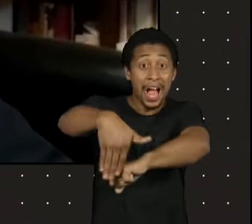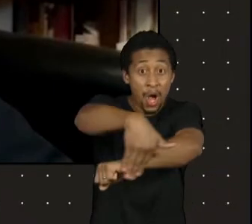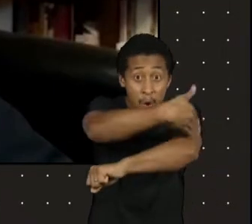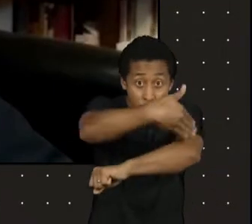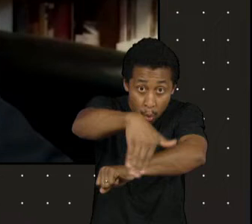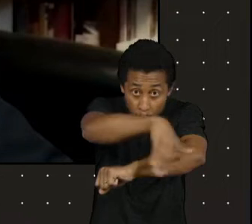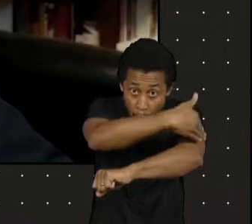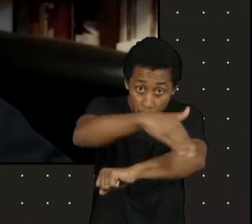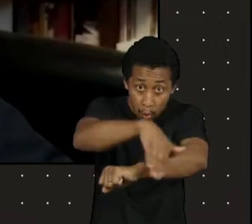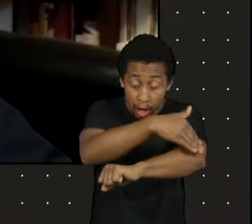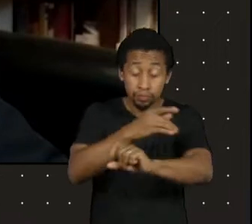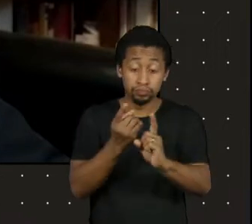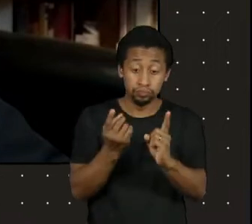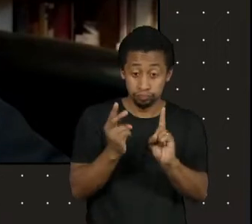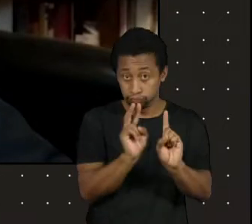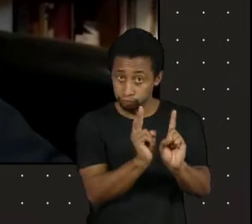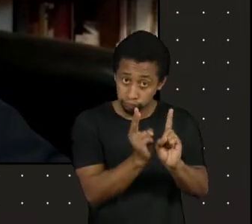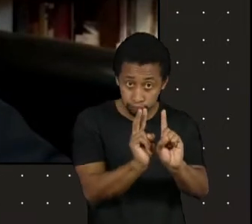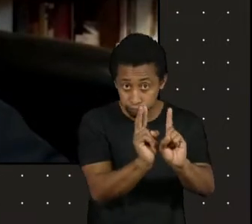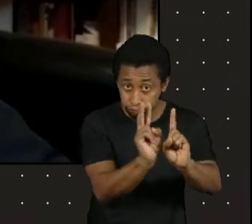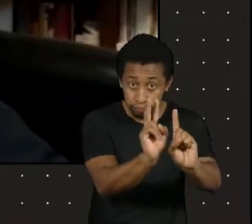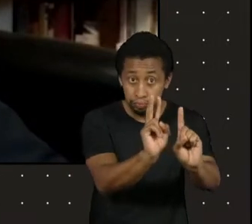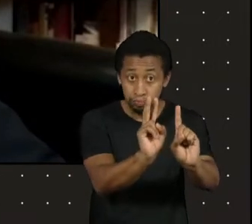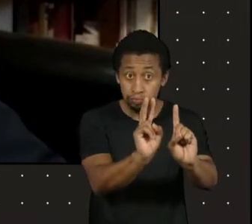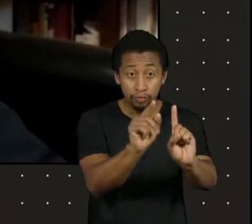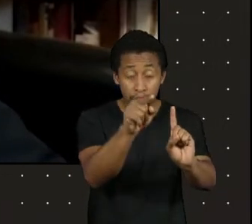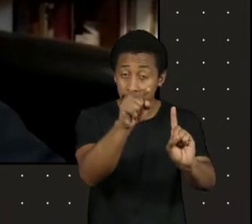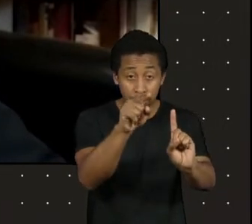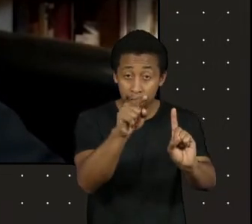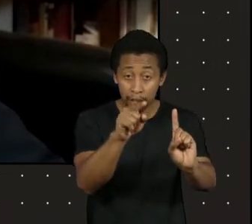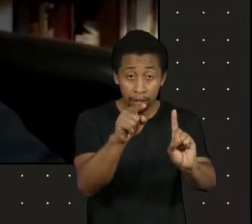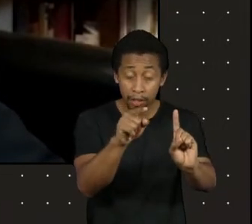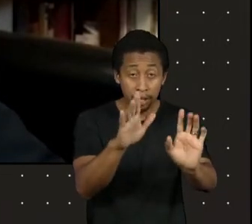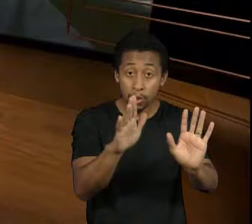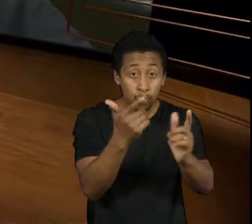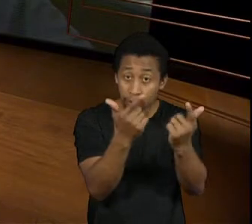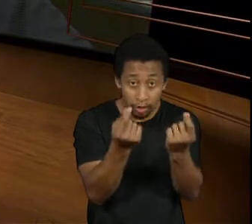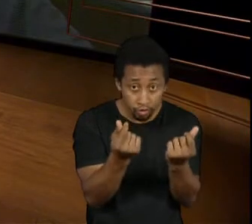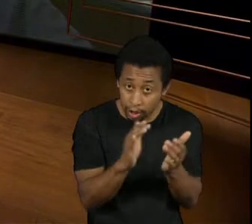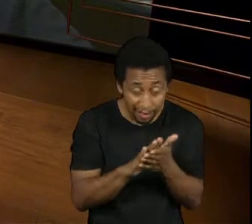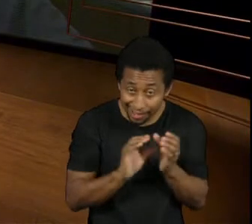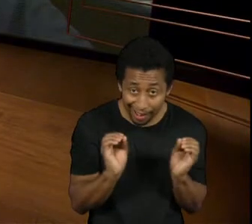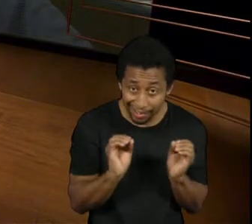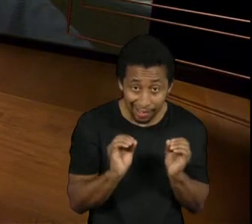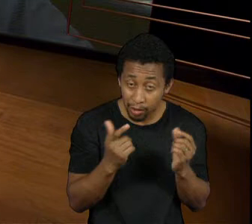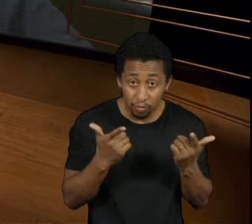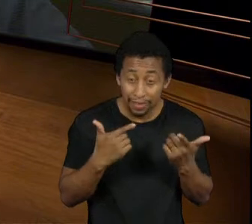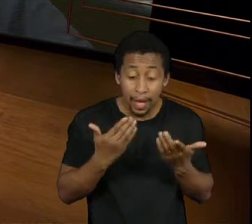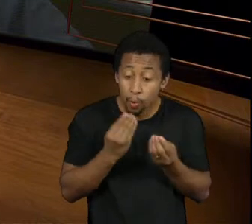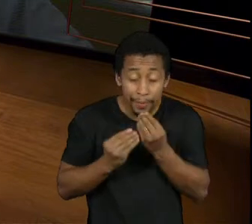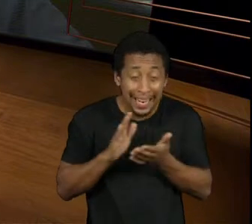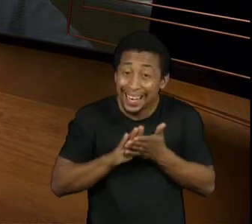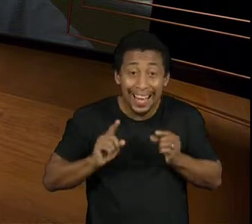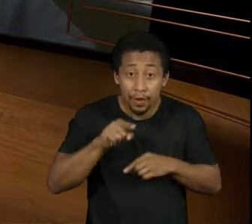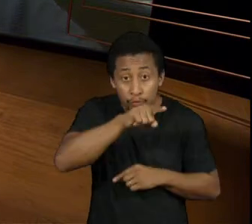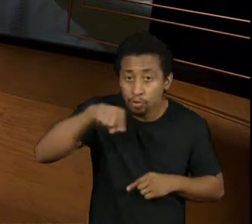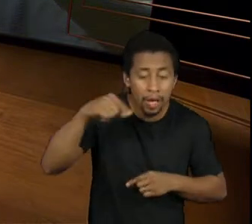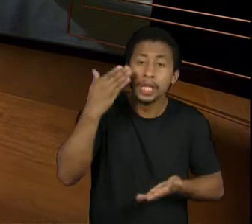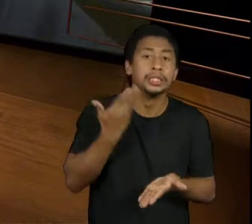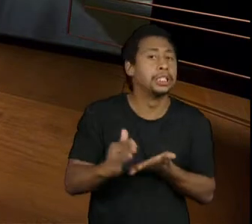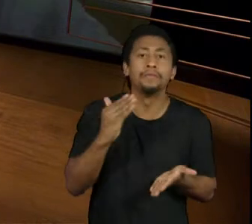rua e se vira. Ou seja, você vai buscar seu alimento,